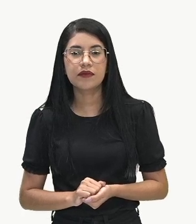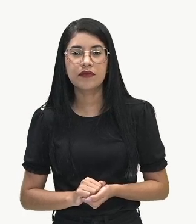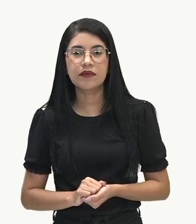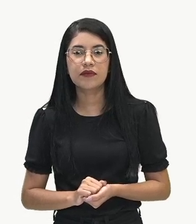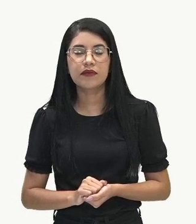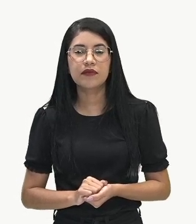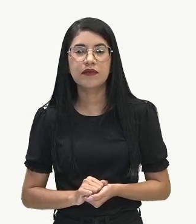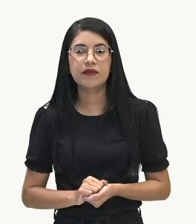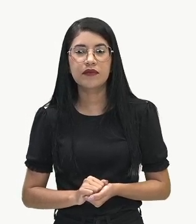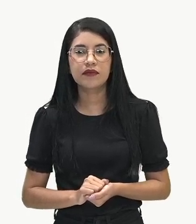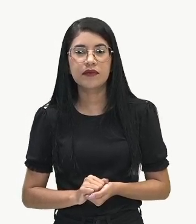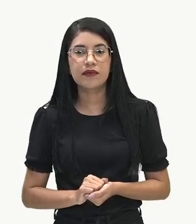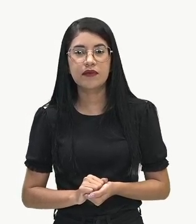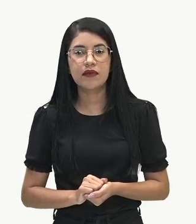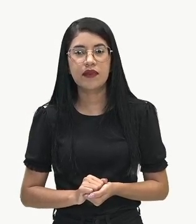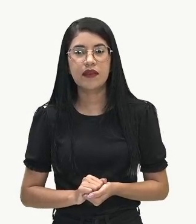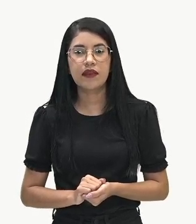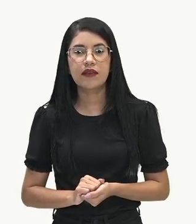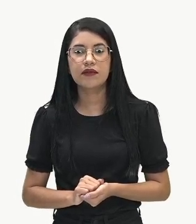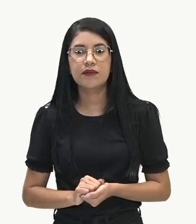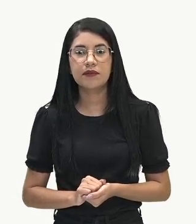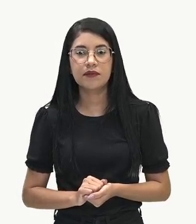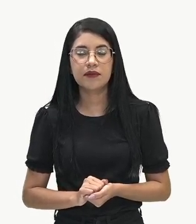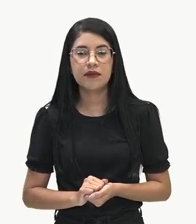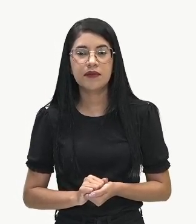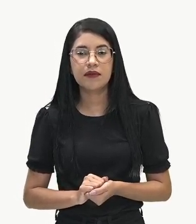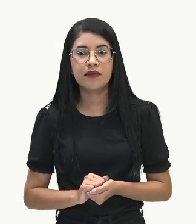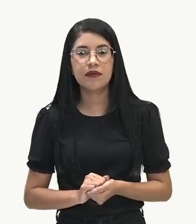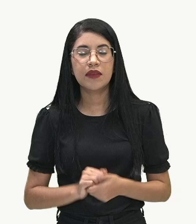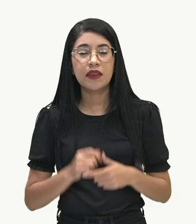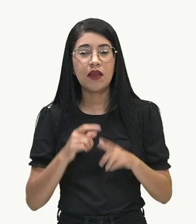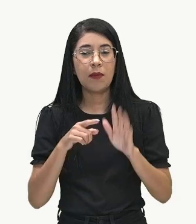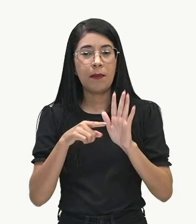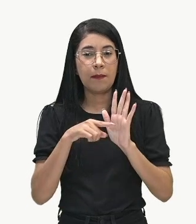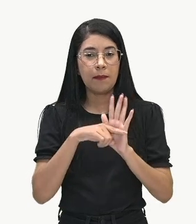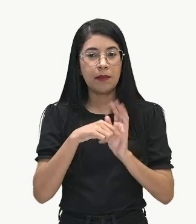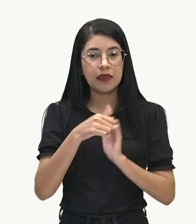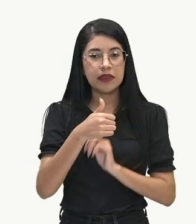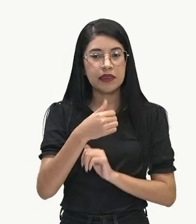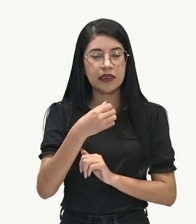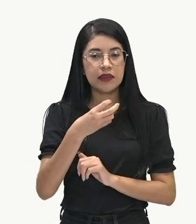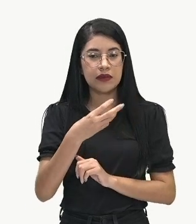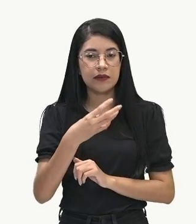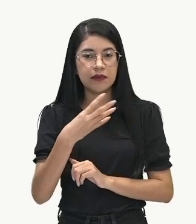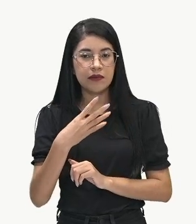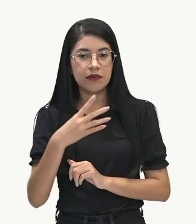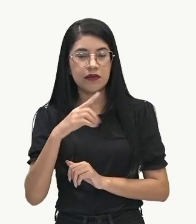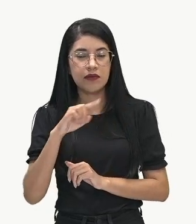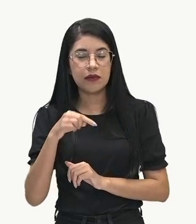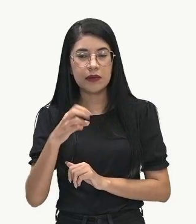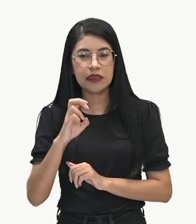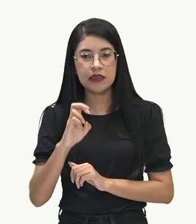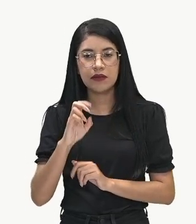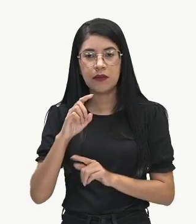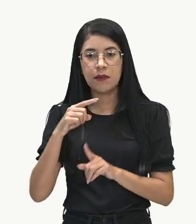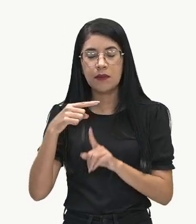a multiplicação, vai dar menos 134,5